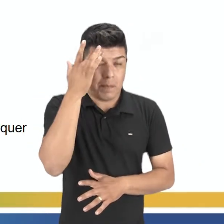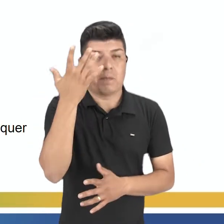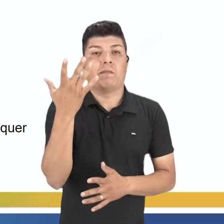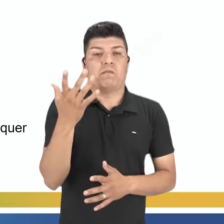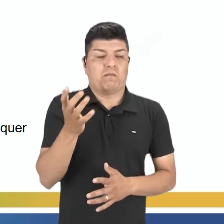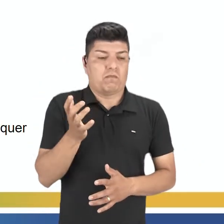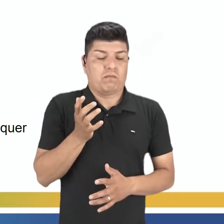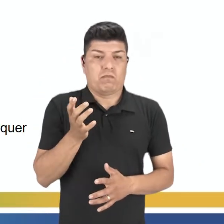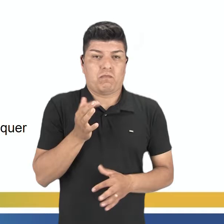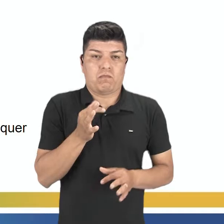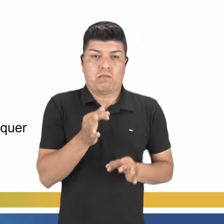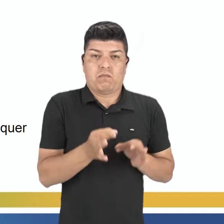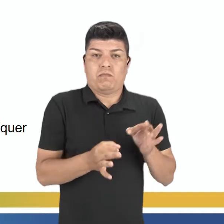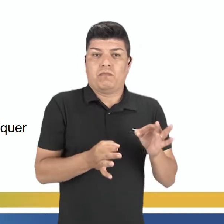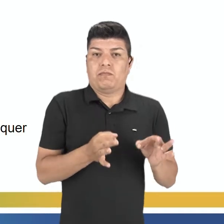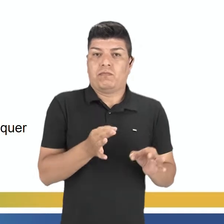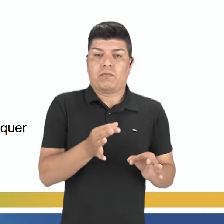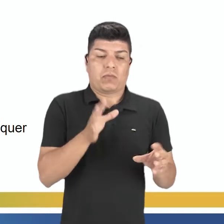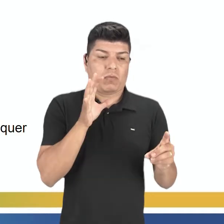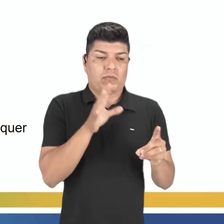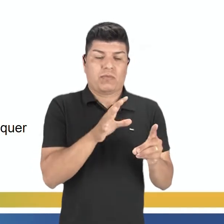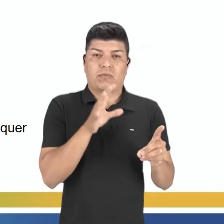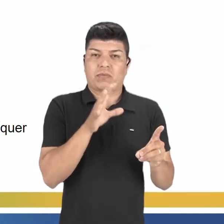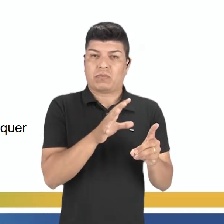glamour influenciada